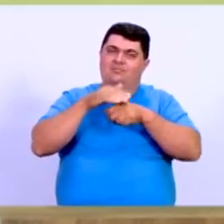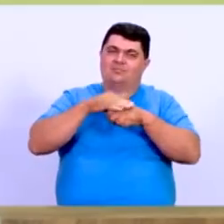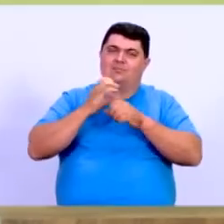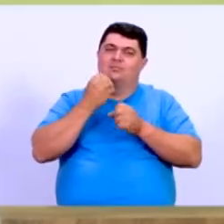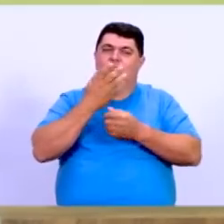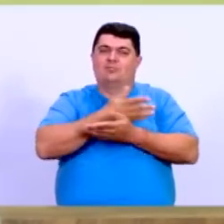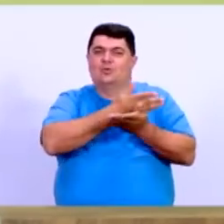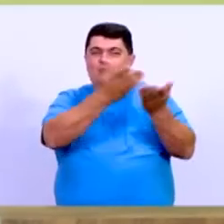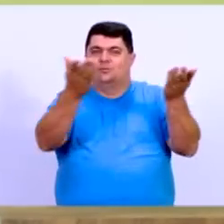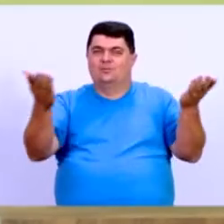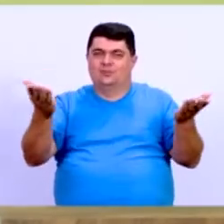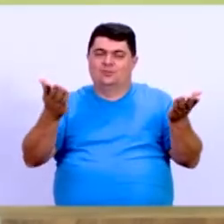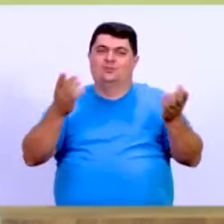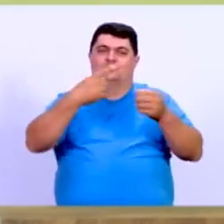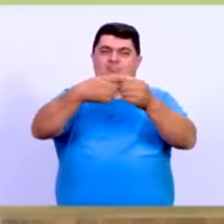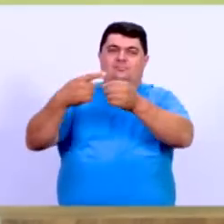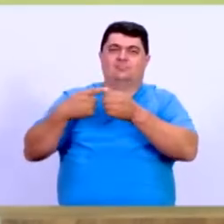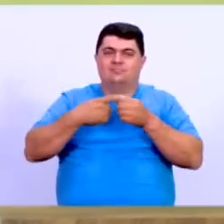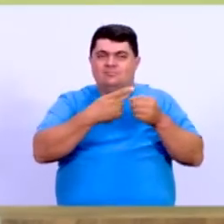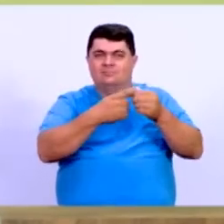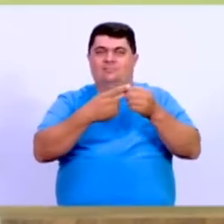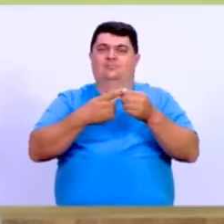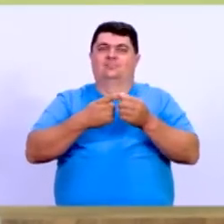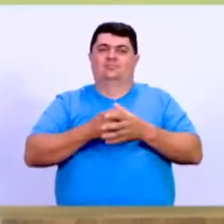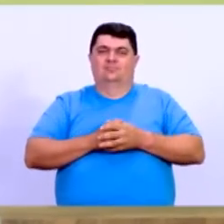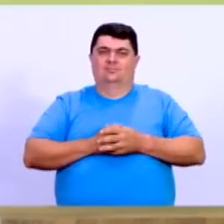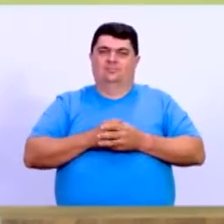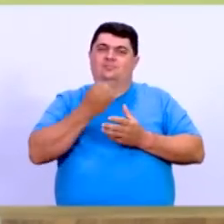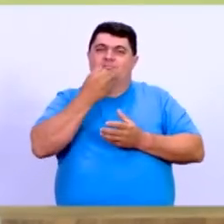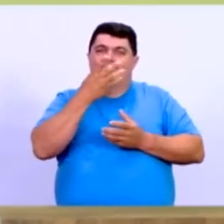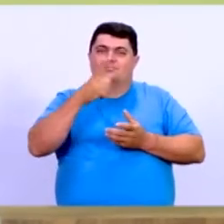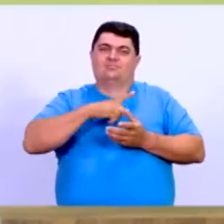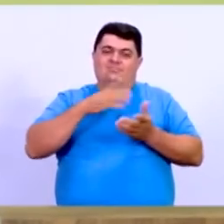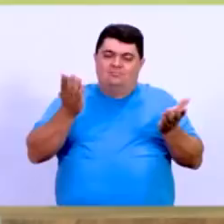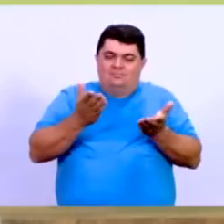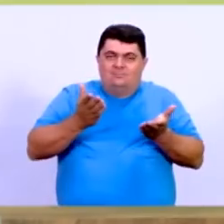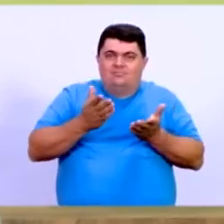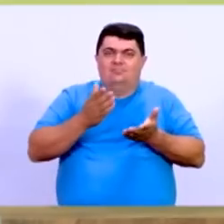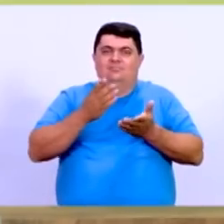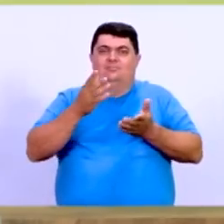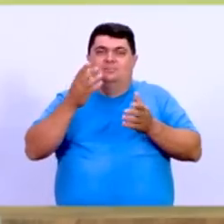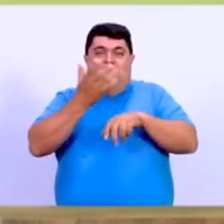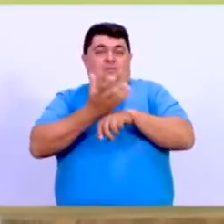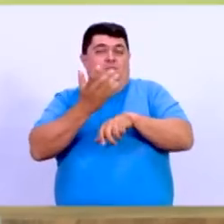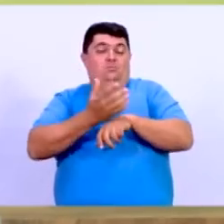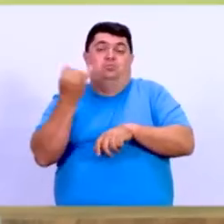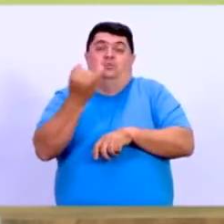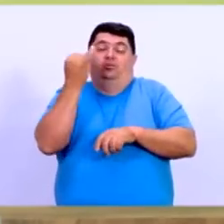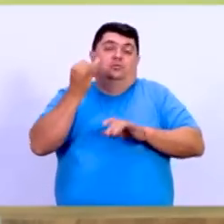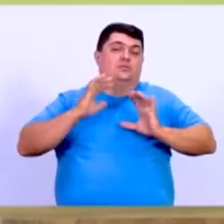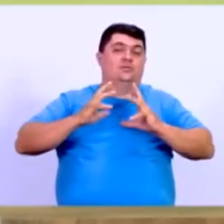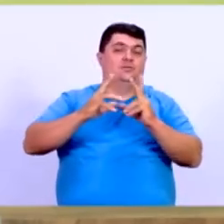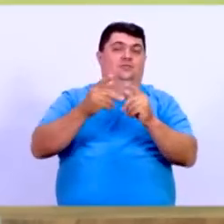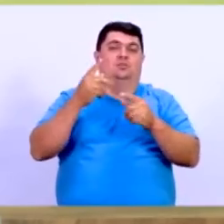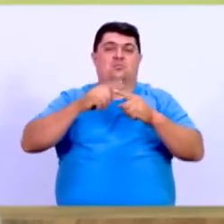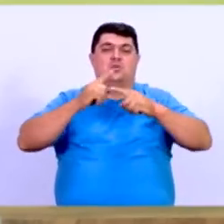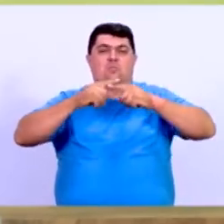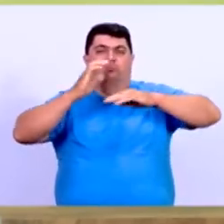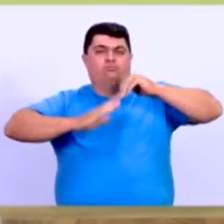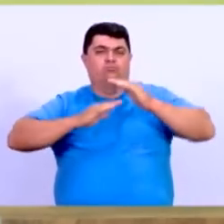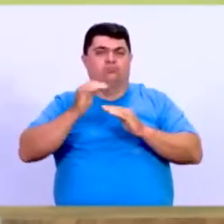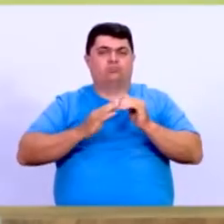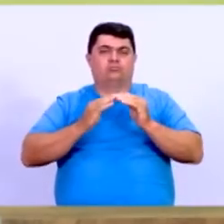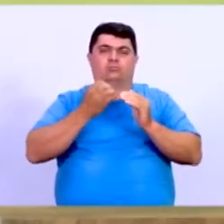a todos vocês aí nos polos espalhados pelo estado. É um prazer estar com vocês essa noite. Essa disciplina é muito importante para a formação profissional de